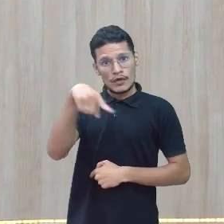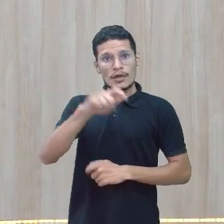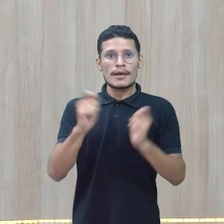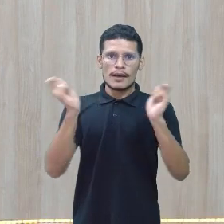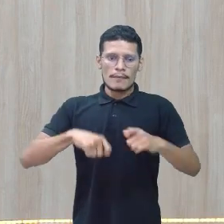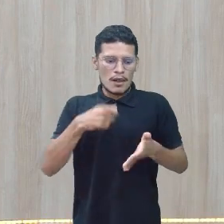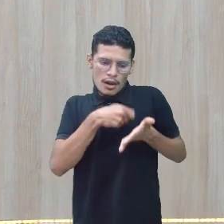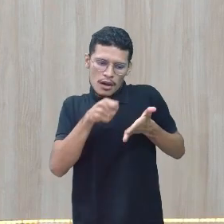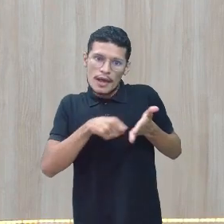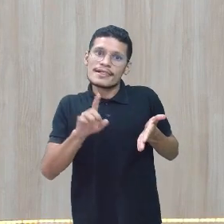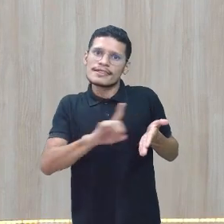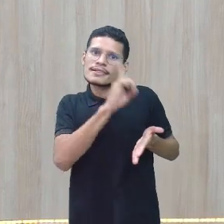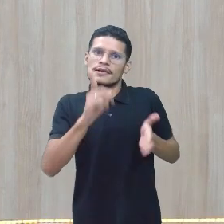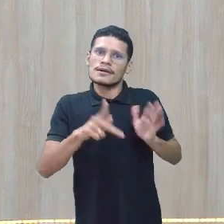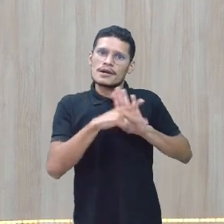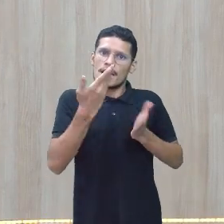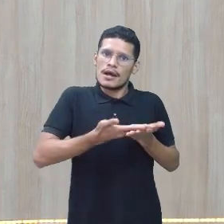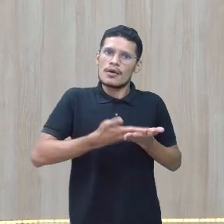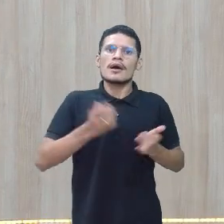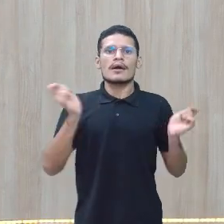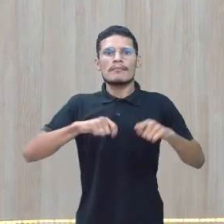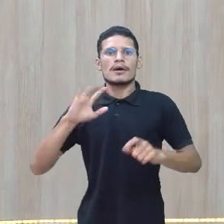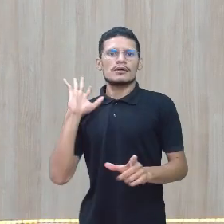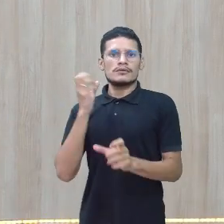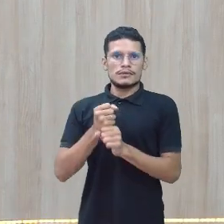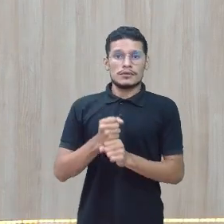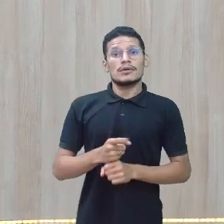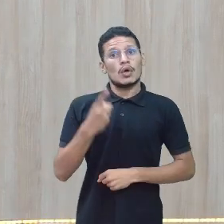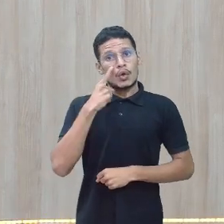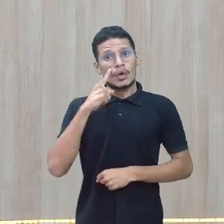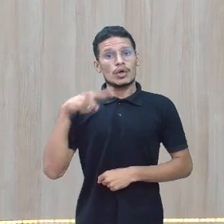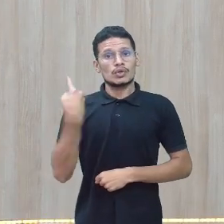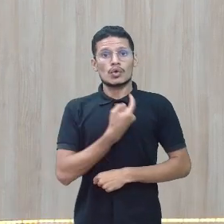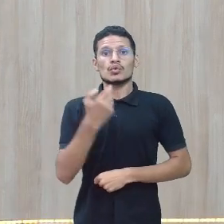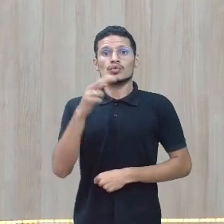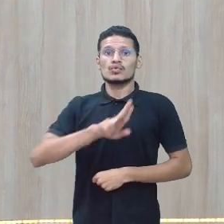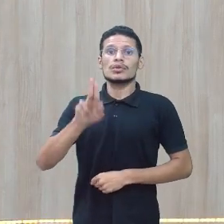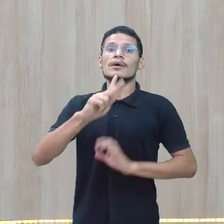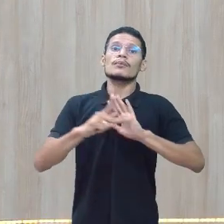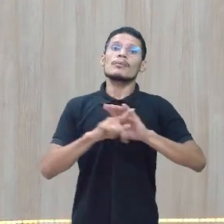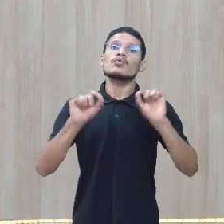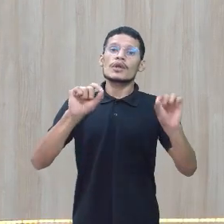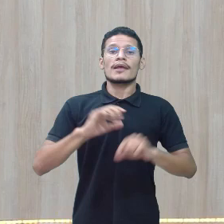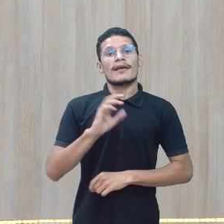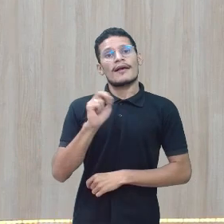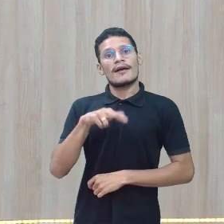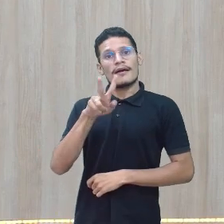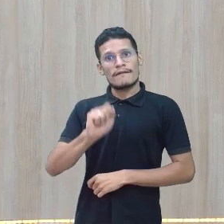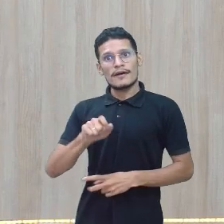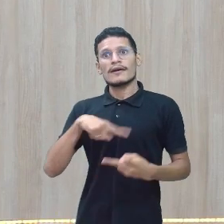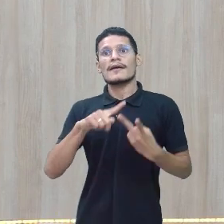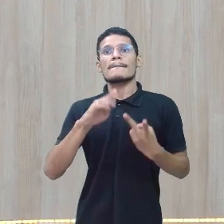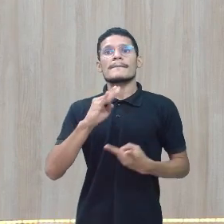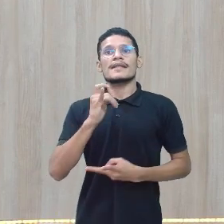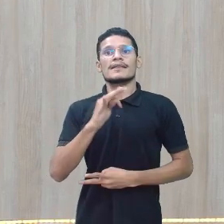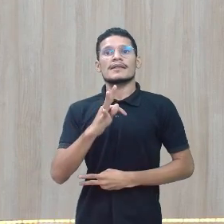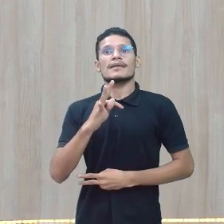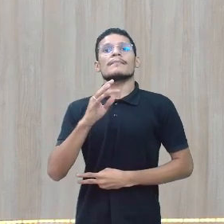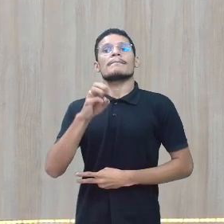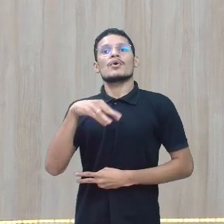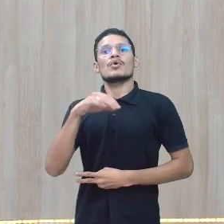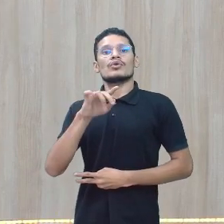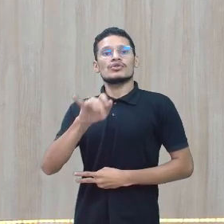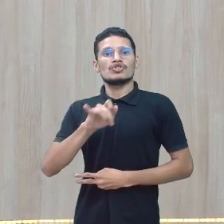para revisar depois, tá? Os recursos visuais que eu estou utilizando aqui hoje são do Canva e do Bitmoji. Então, qualquer